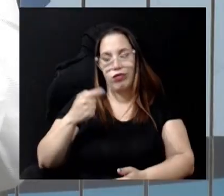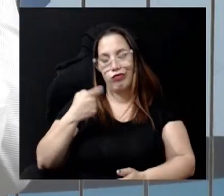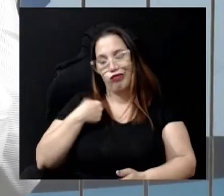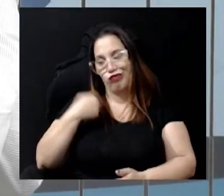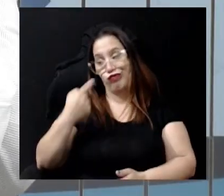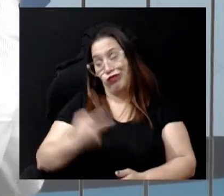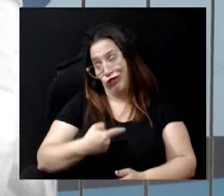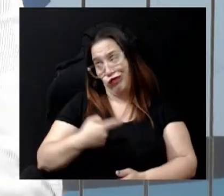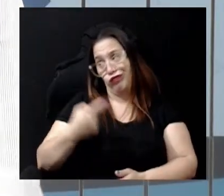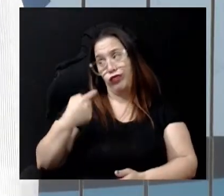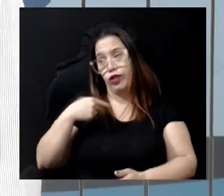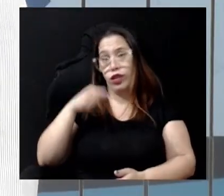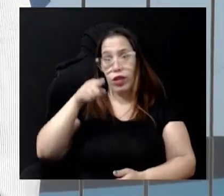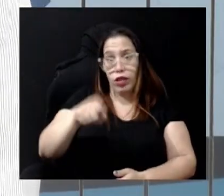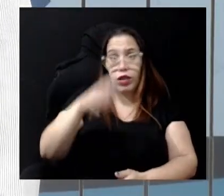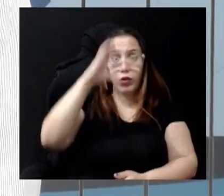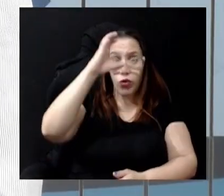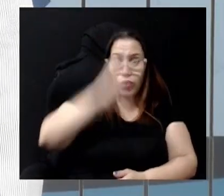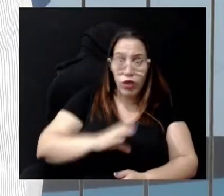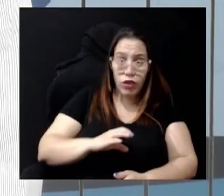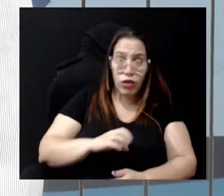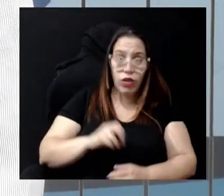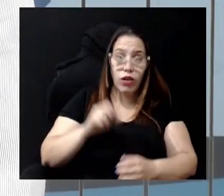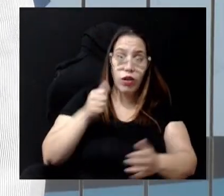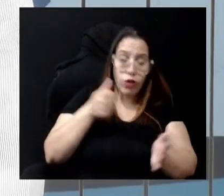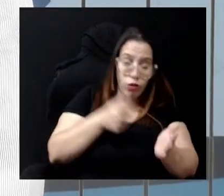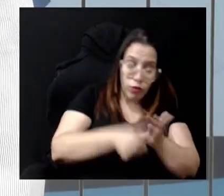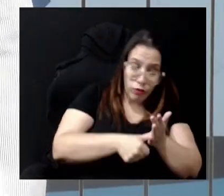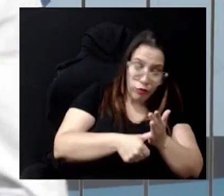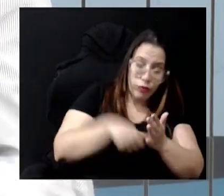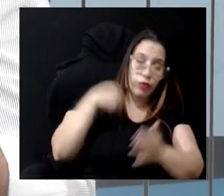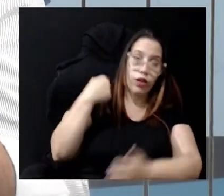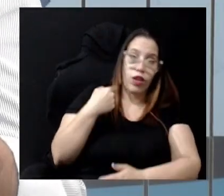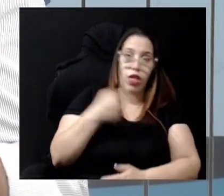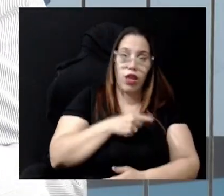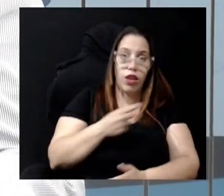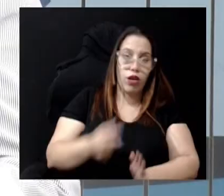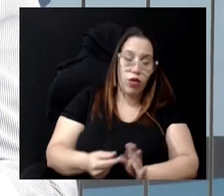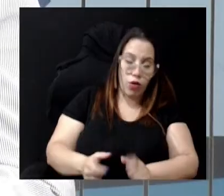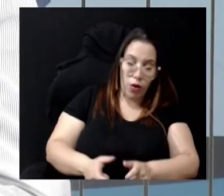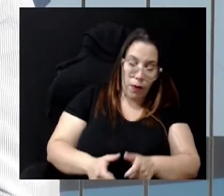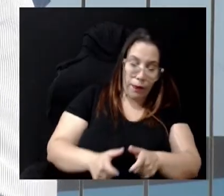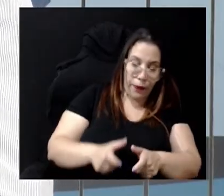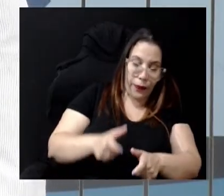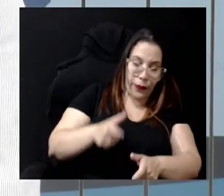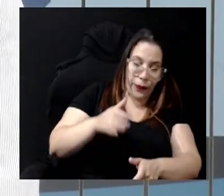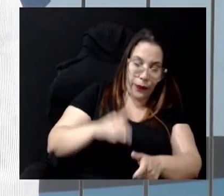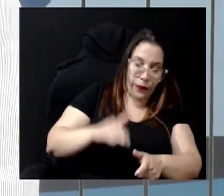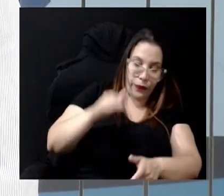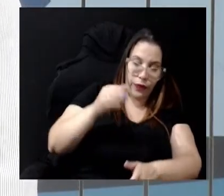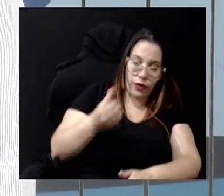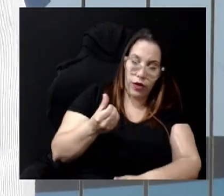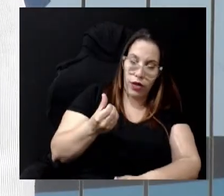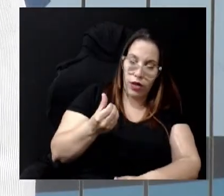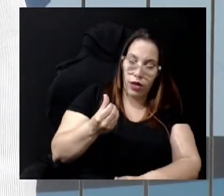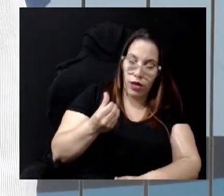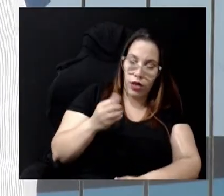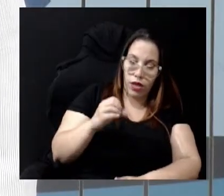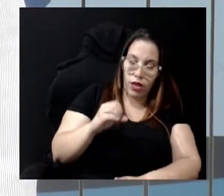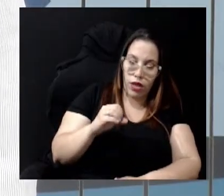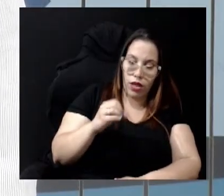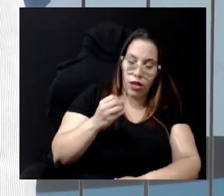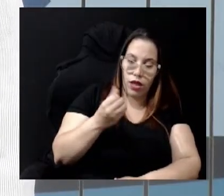você, cidadão, que está ali com o botão. As nossas contas devem estar aumentando entre 10 e 100 reais das nossas casas